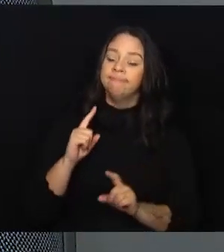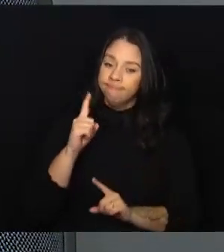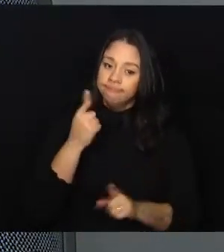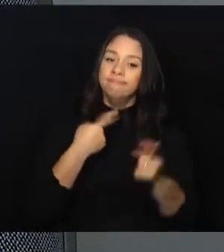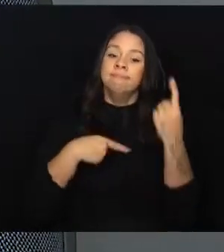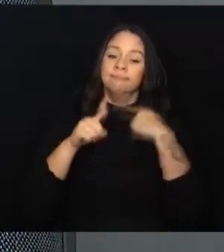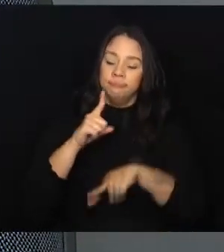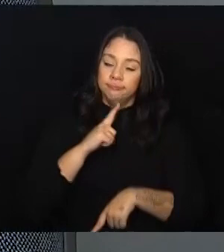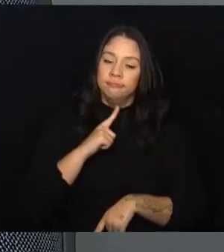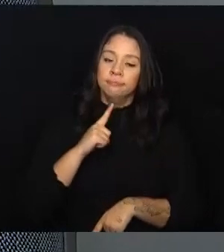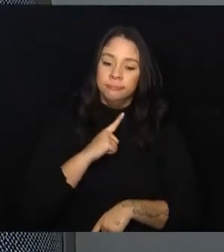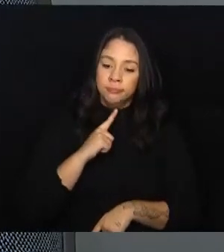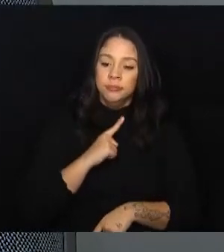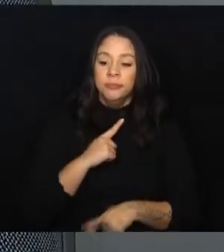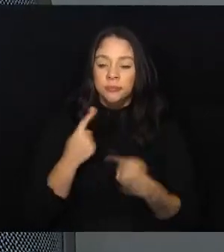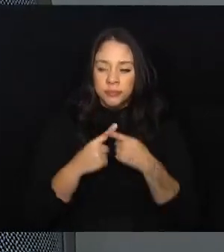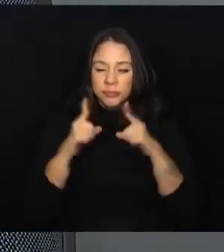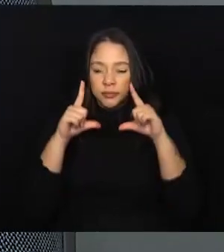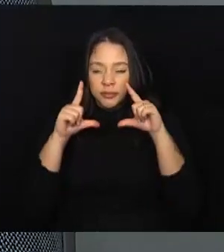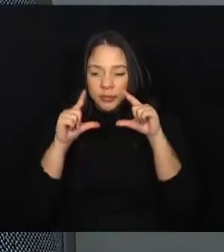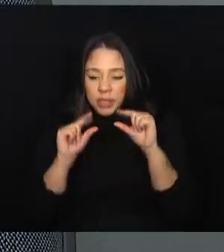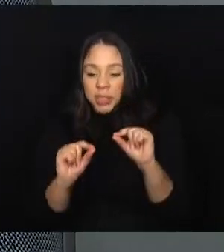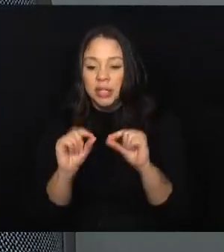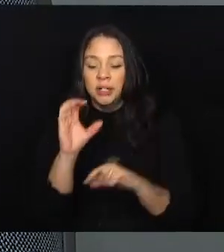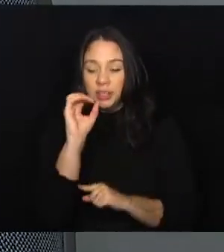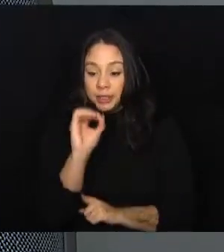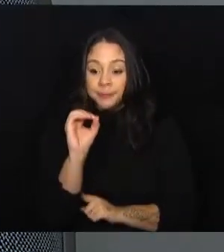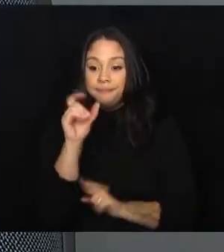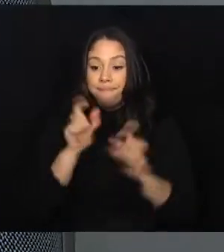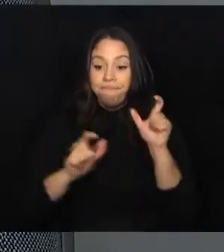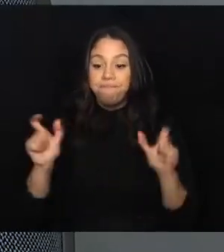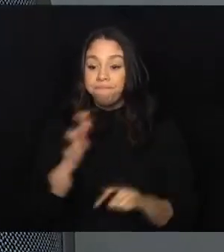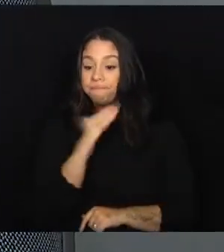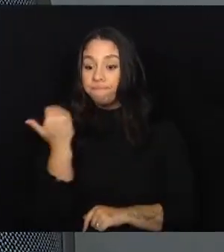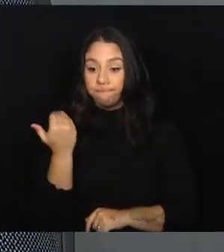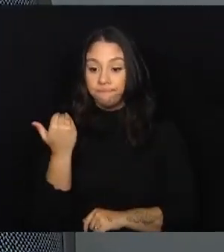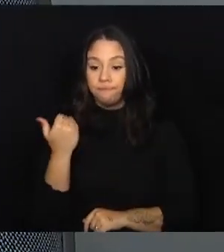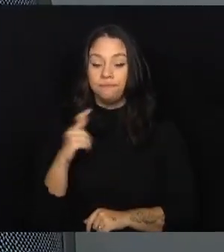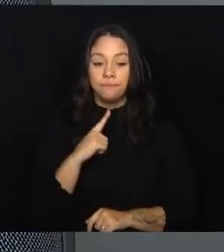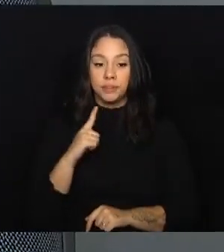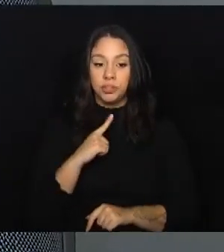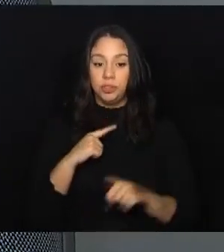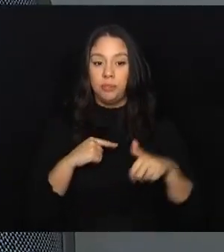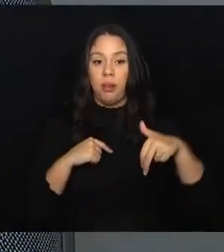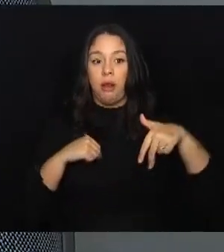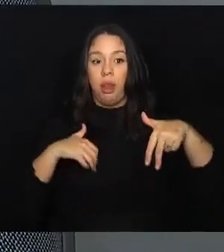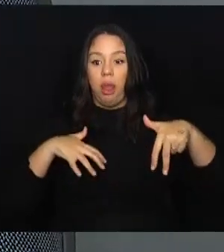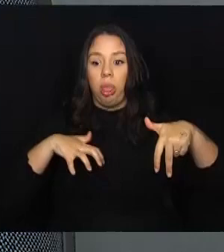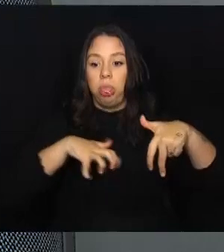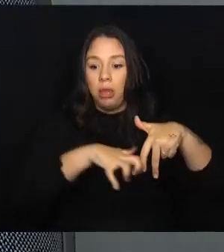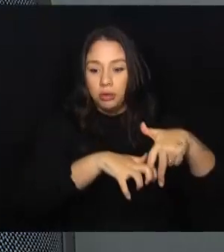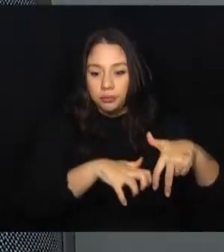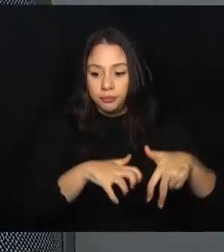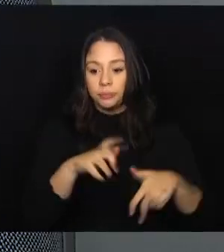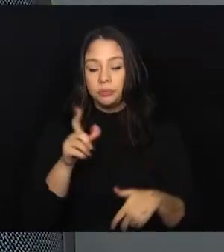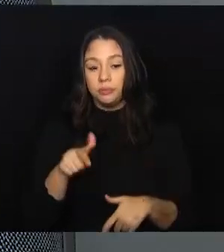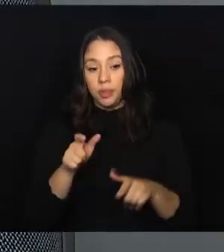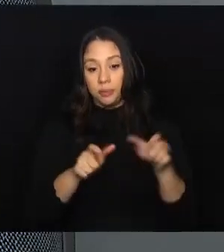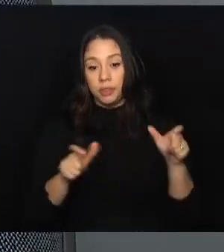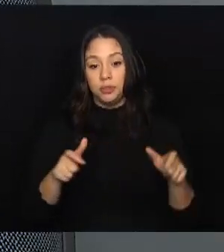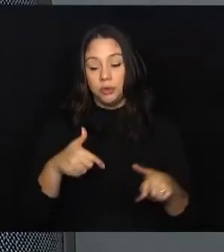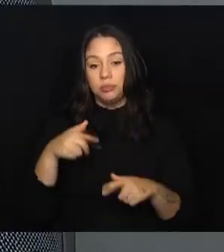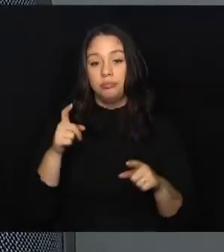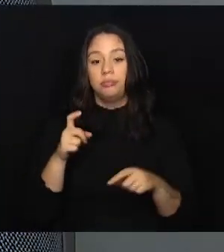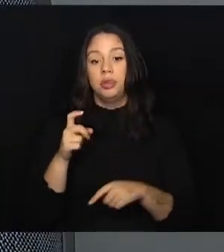até considerar como um case de sucesso devido à redução a zero de mortes de atropelamento com